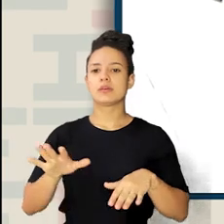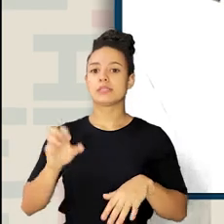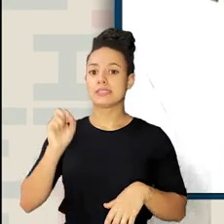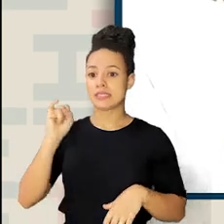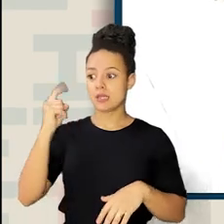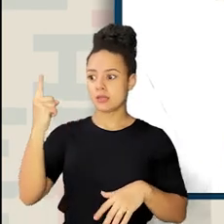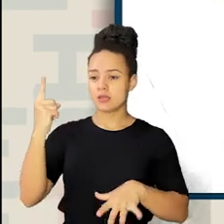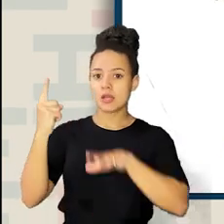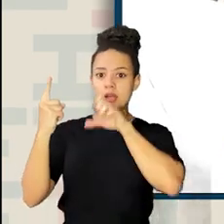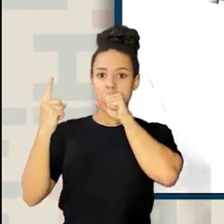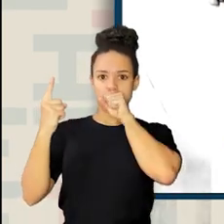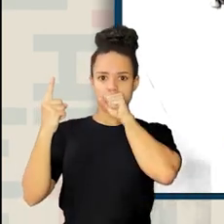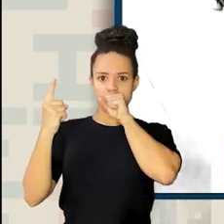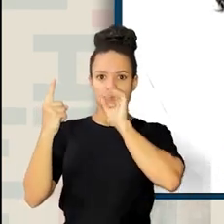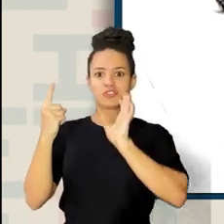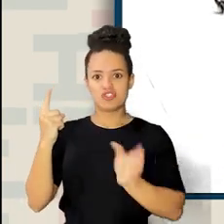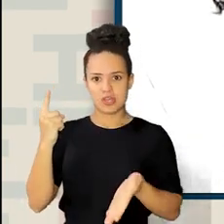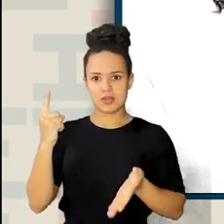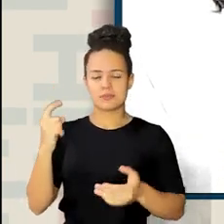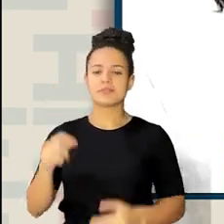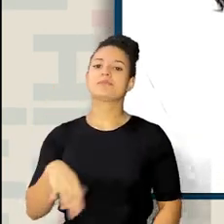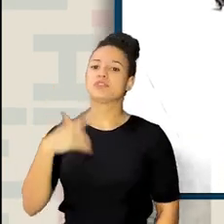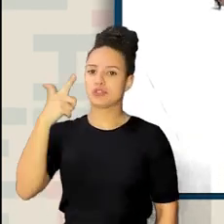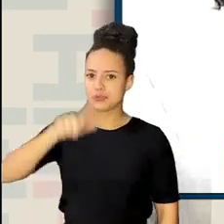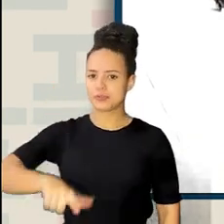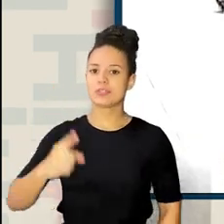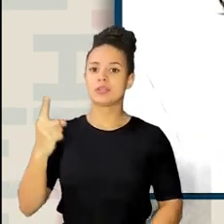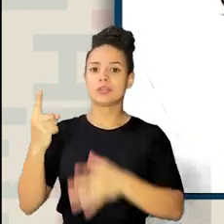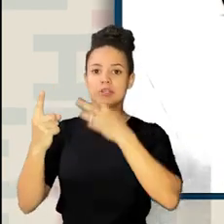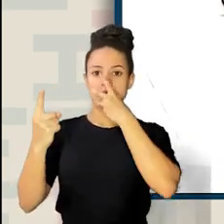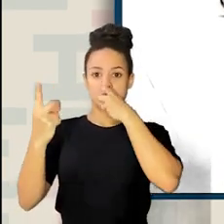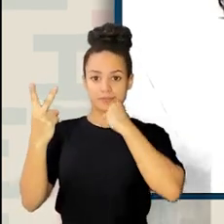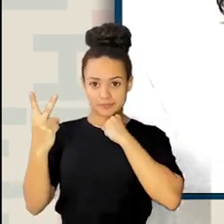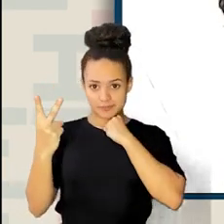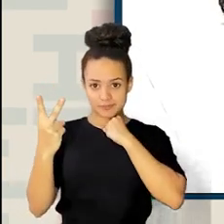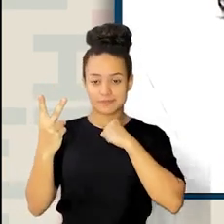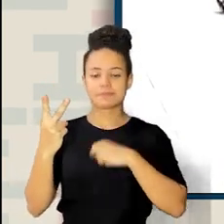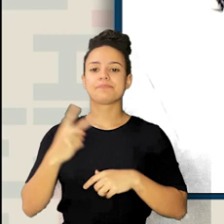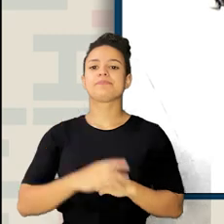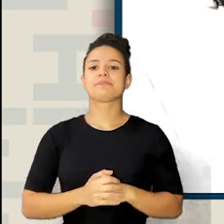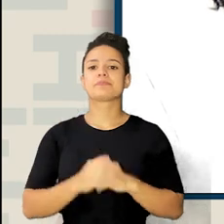Quando eu contar você já começa a puxar, tá?